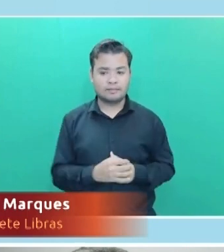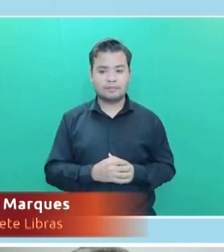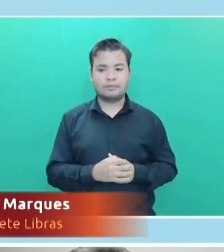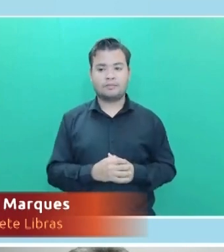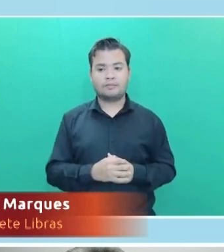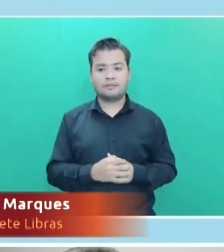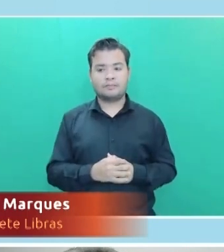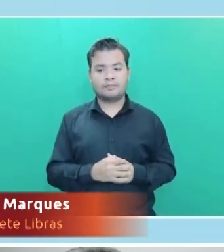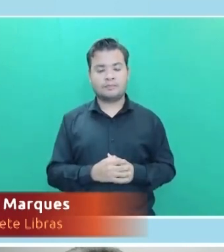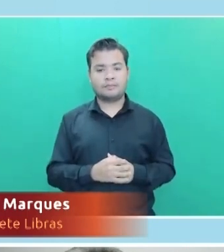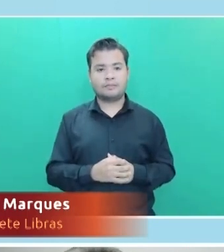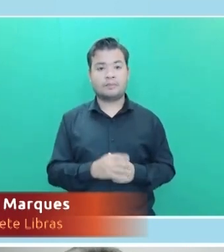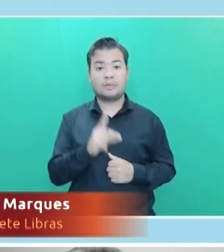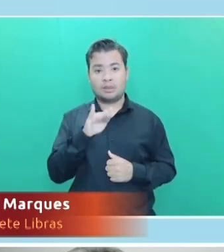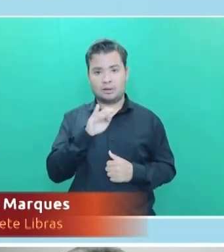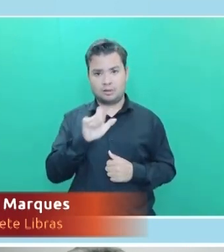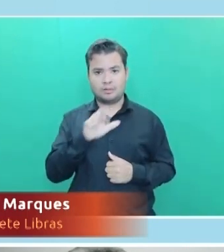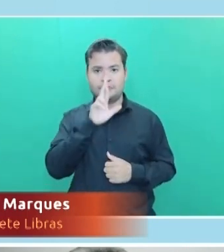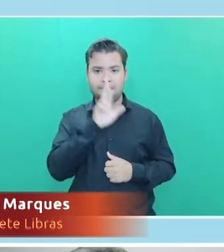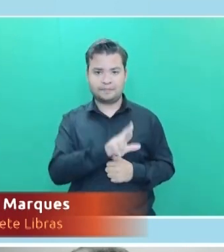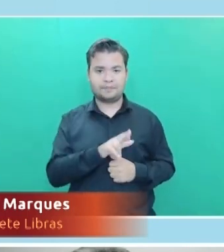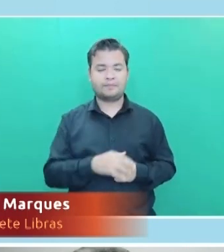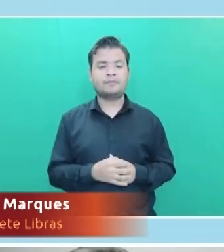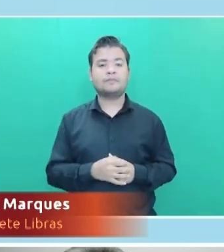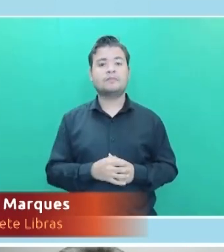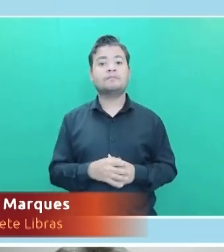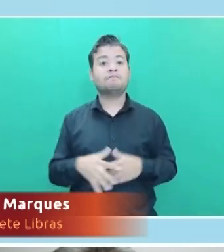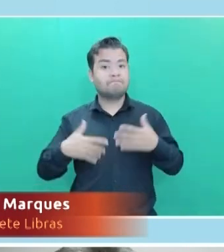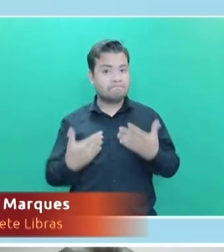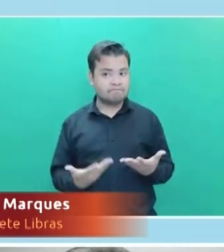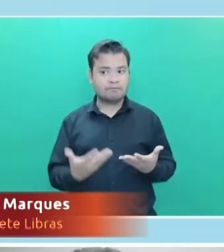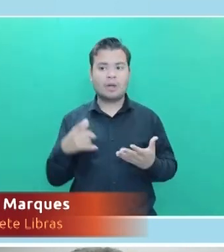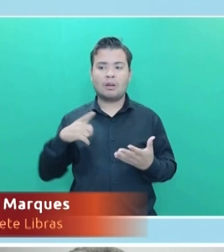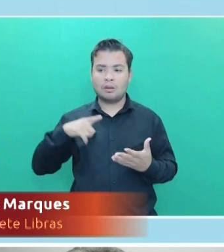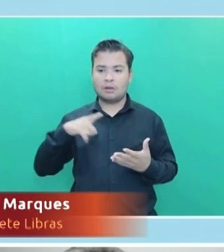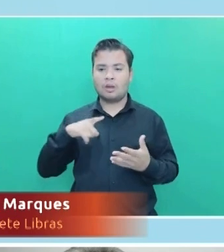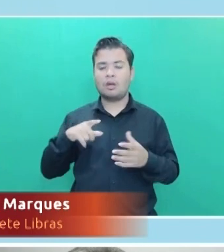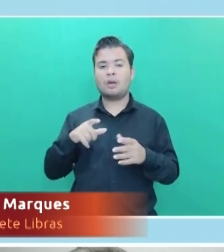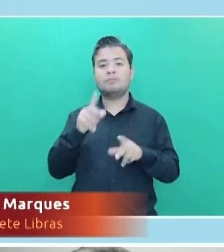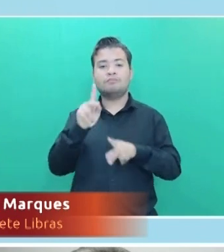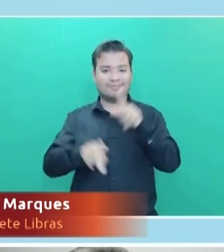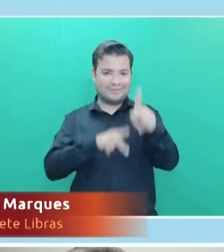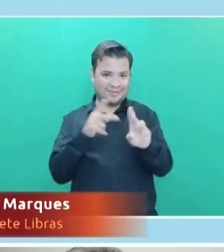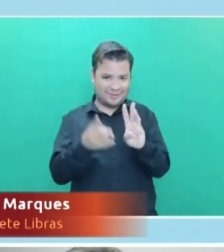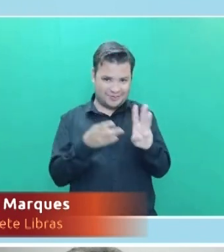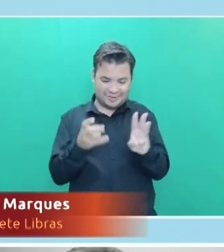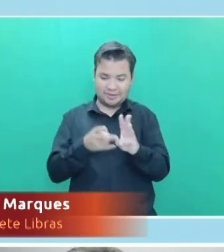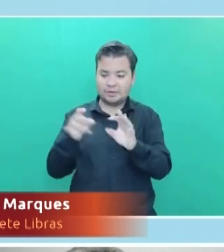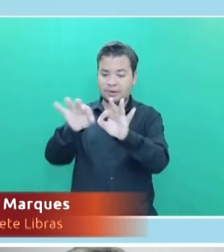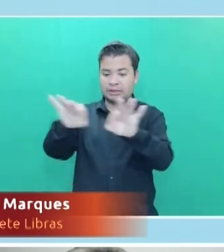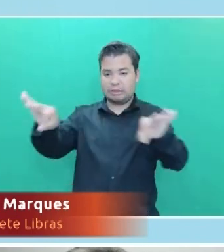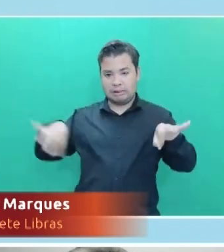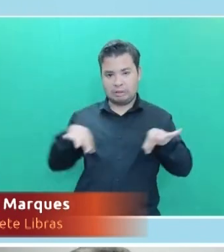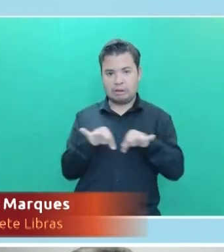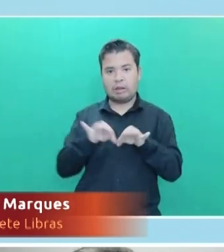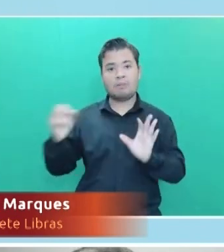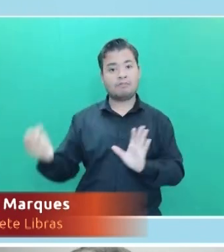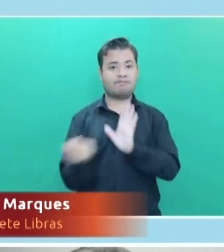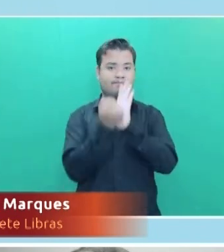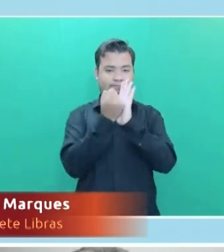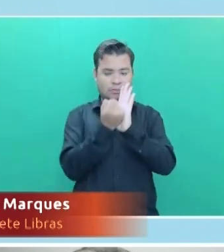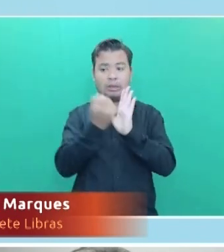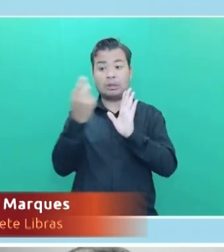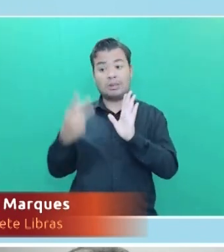Olha, as terras indígenas demarcadas, como eu disse no outro bloco, elas são poucas em